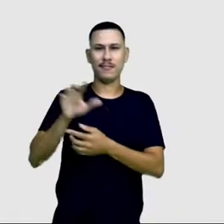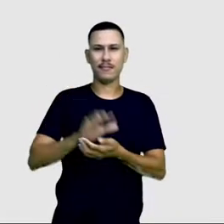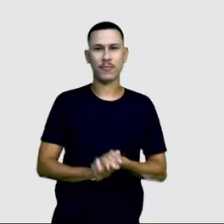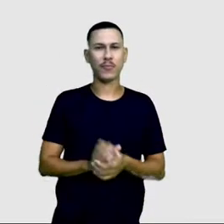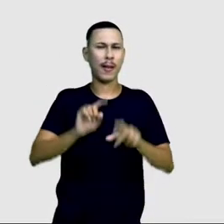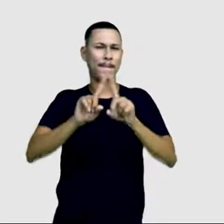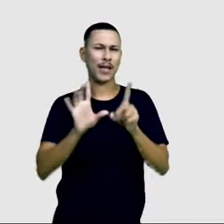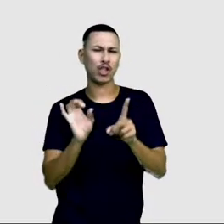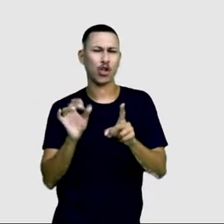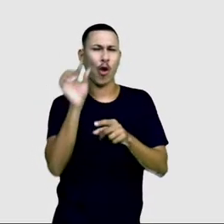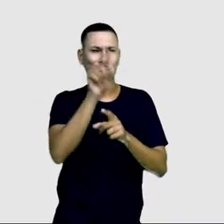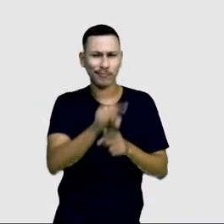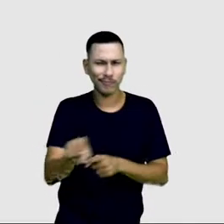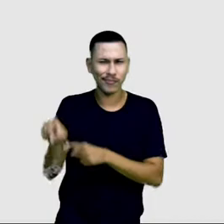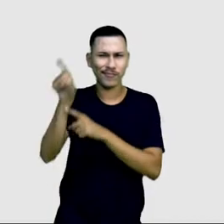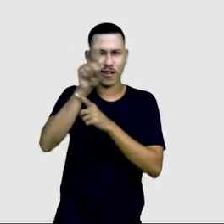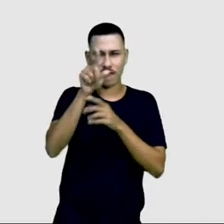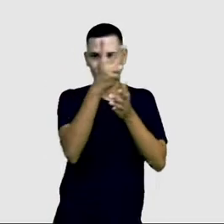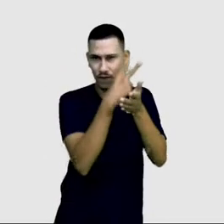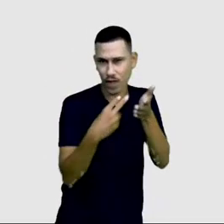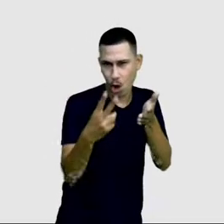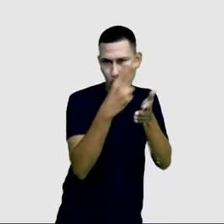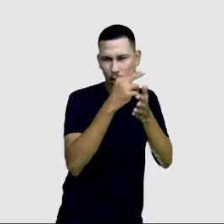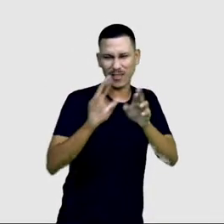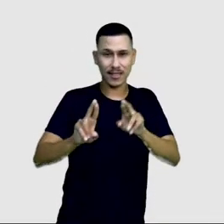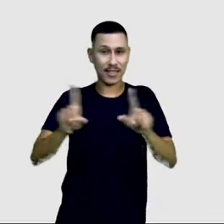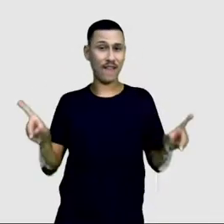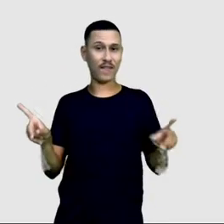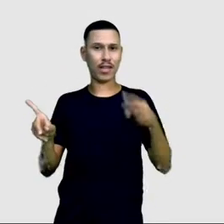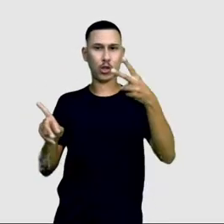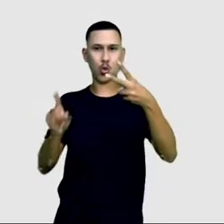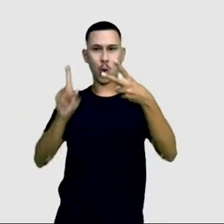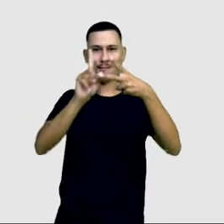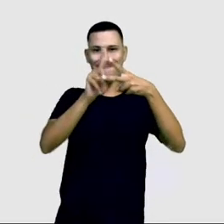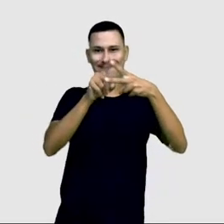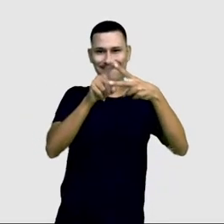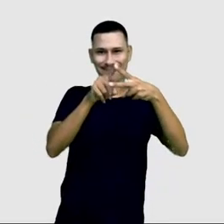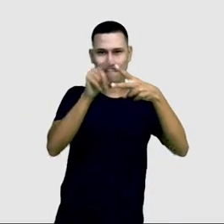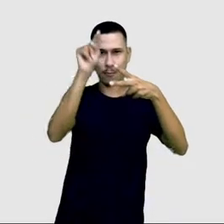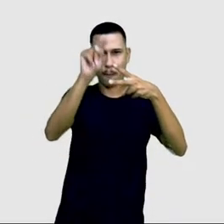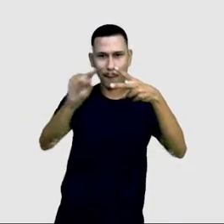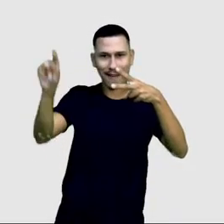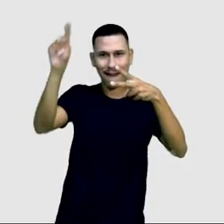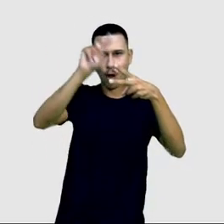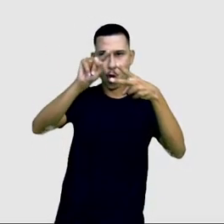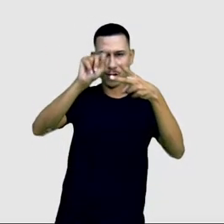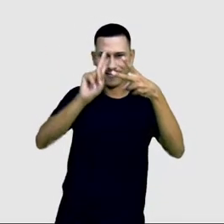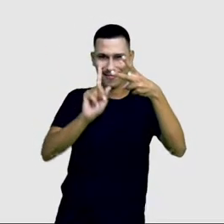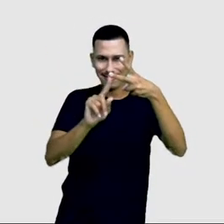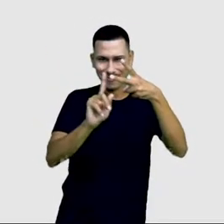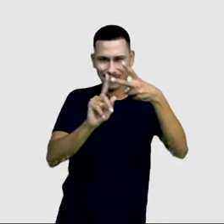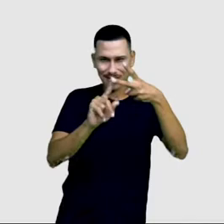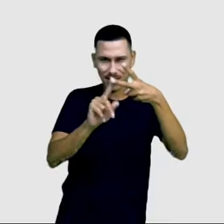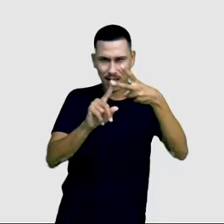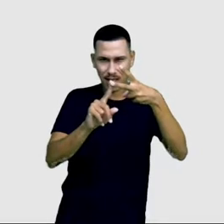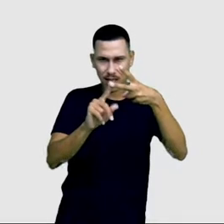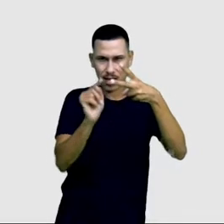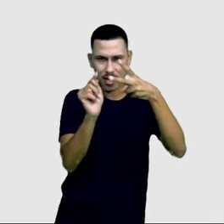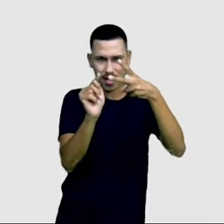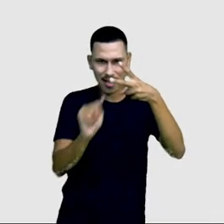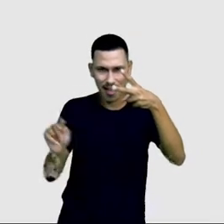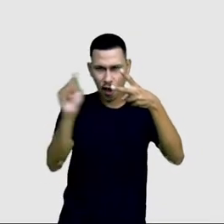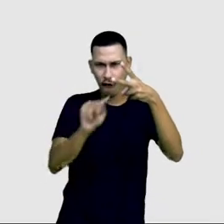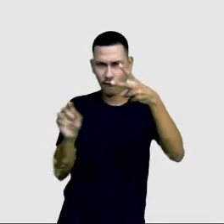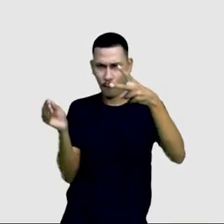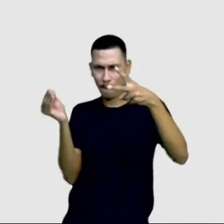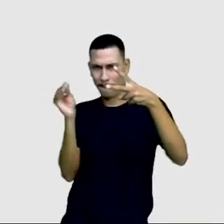ele nos dá duas figuras diferentes. A primeira é o círculo e a segunda, a circunferência.